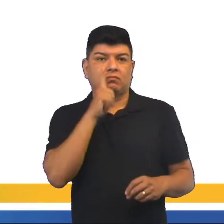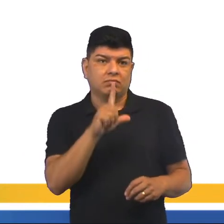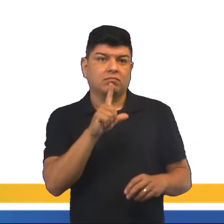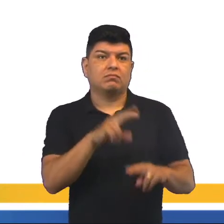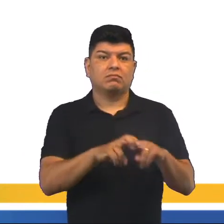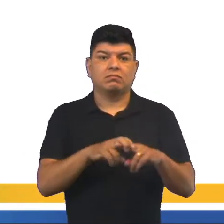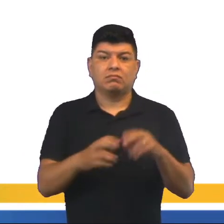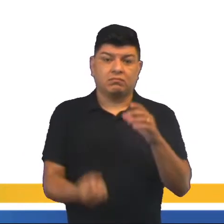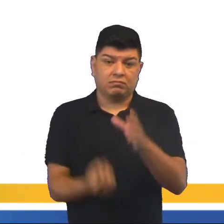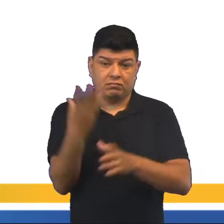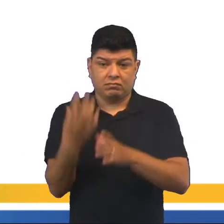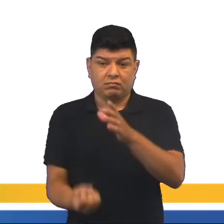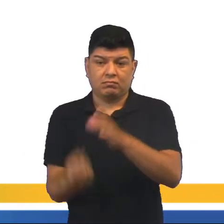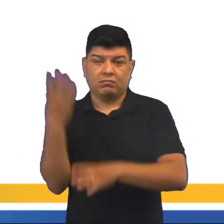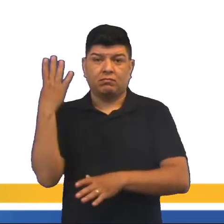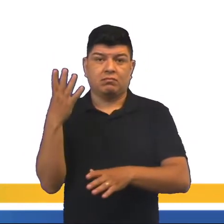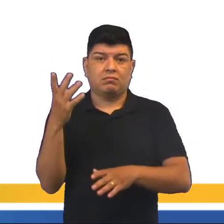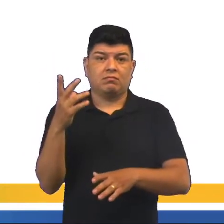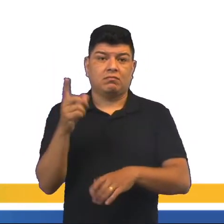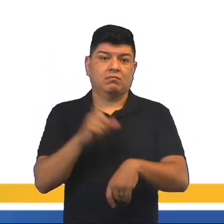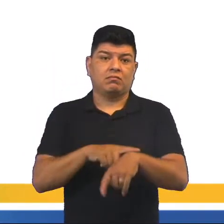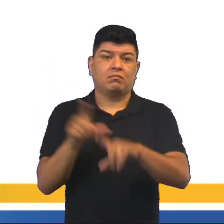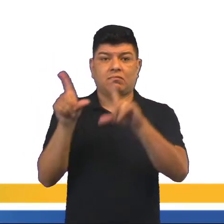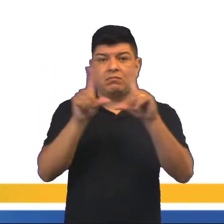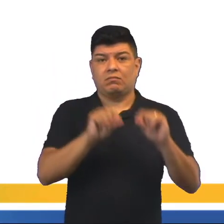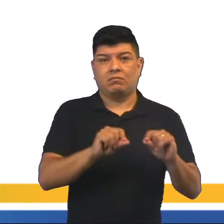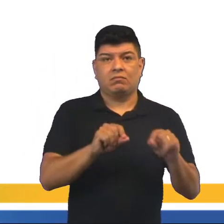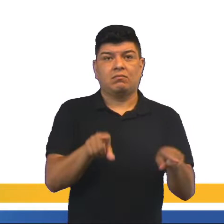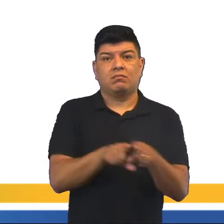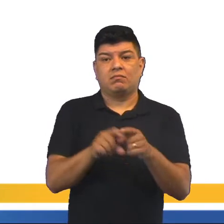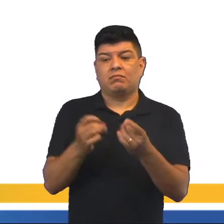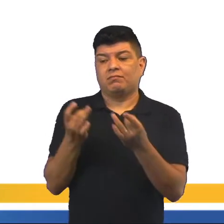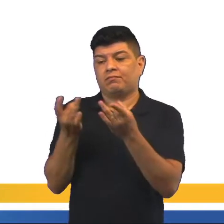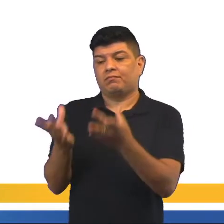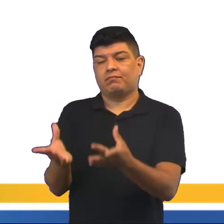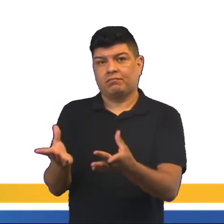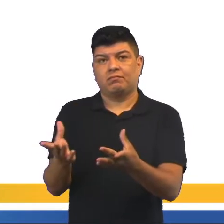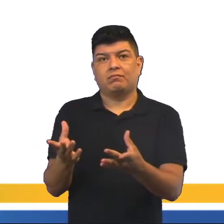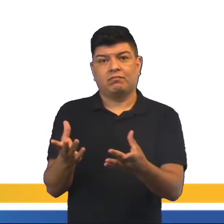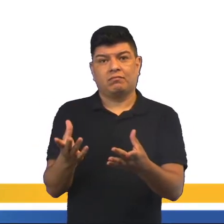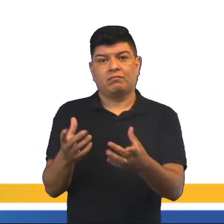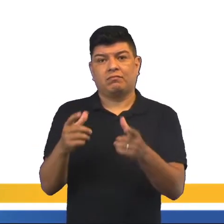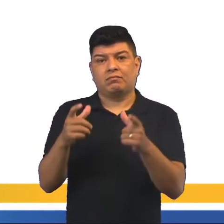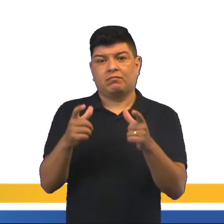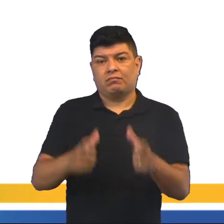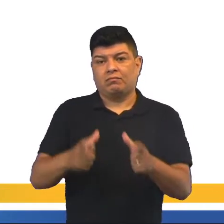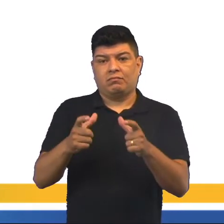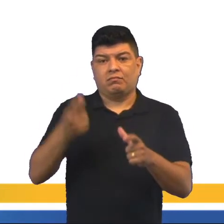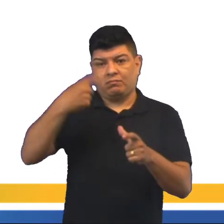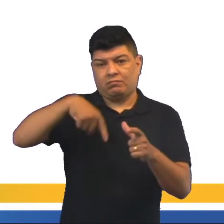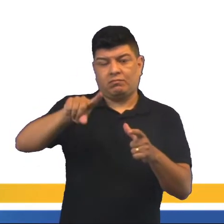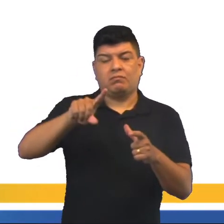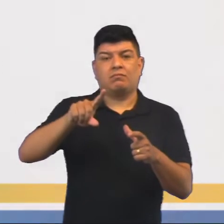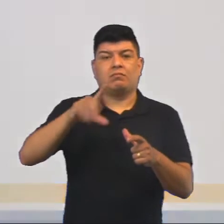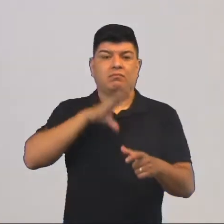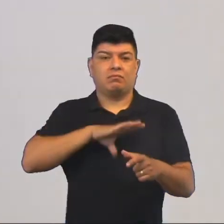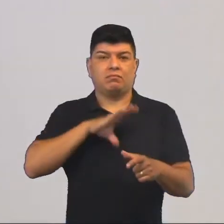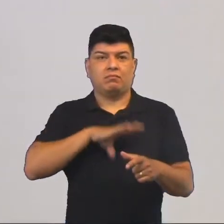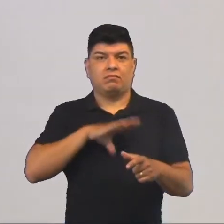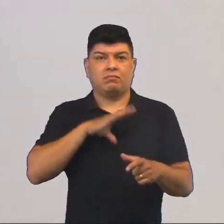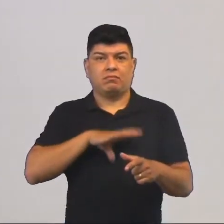são donos dessas terras. Ok? Outro artifício muito utilizado e que desencadeia uma série de conflitos é a